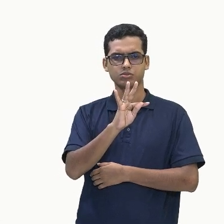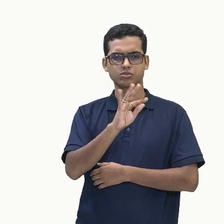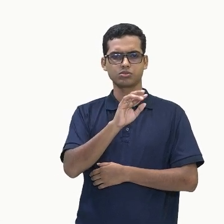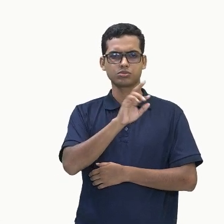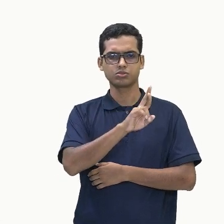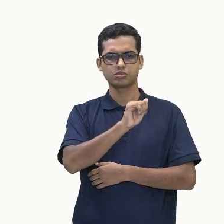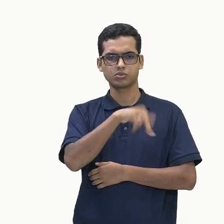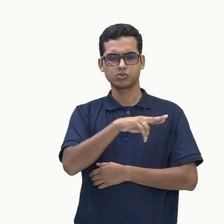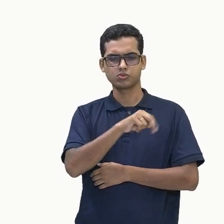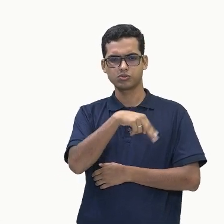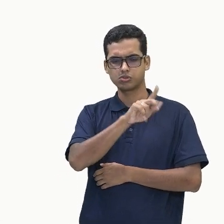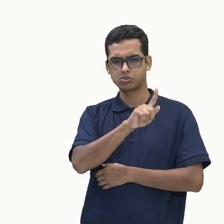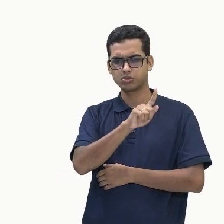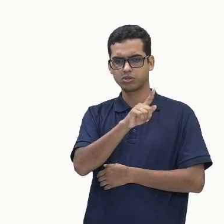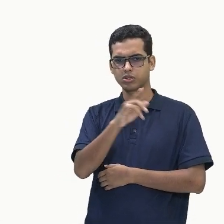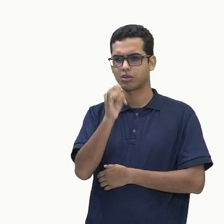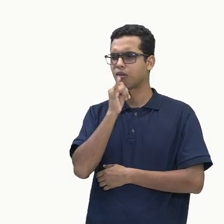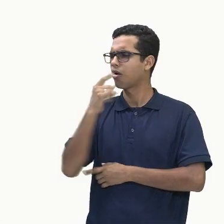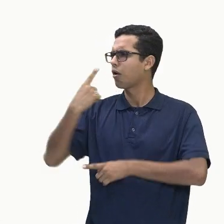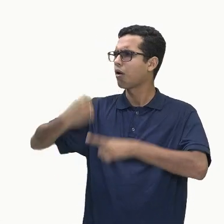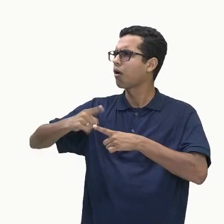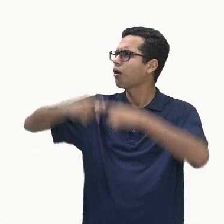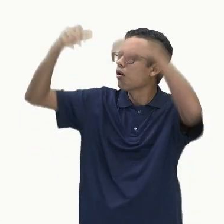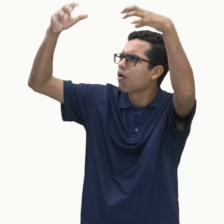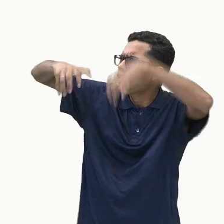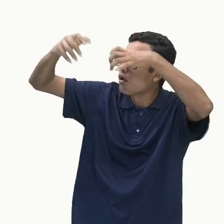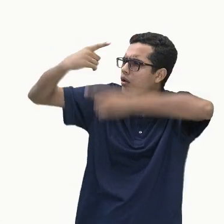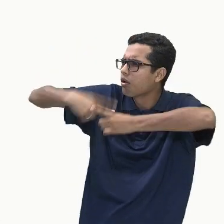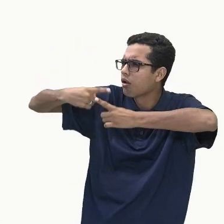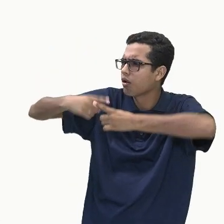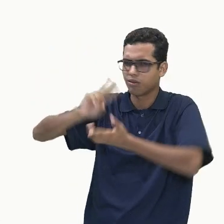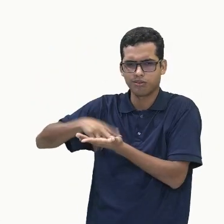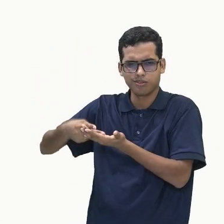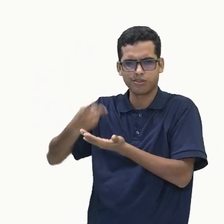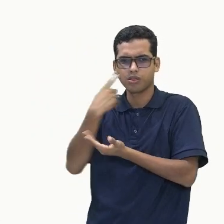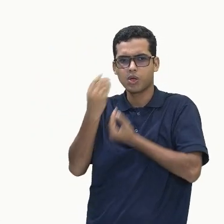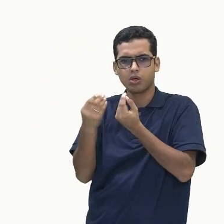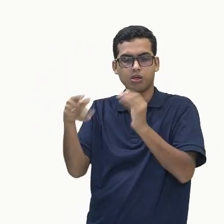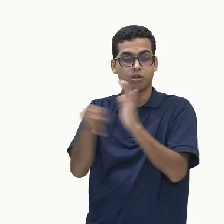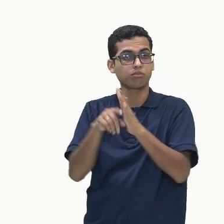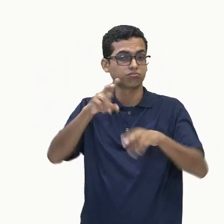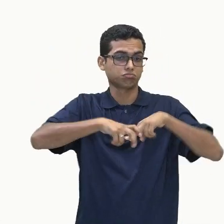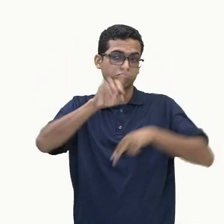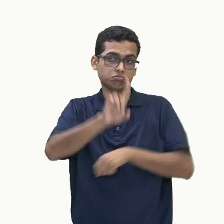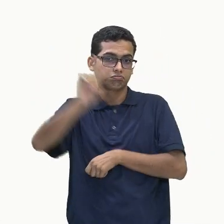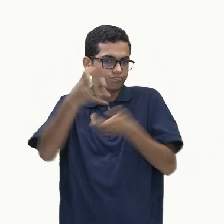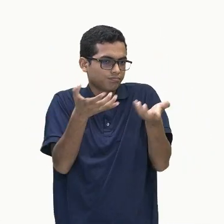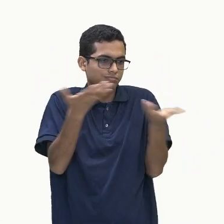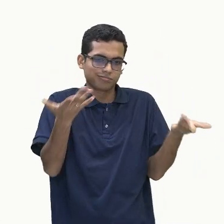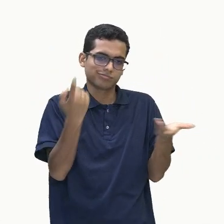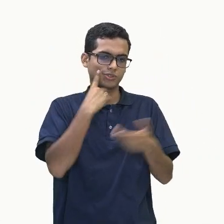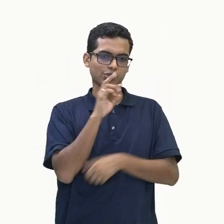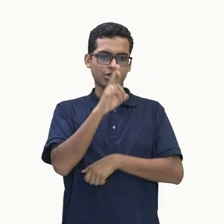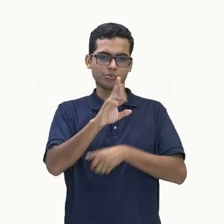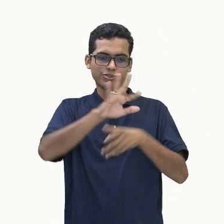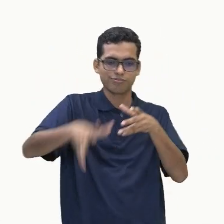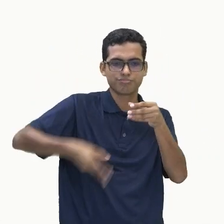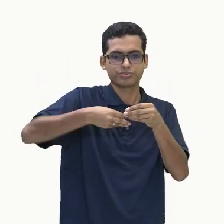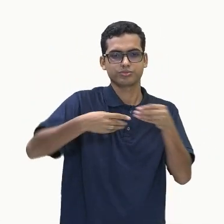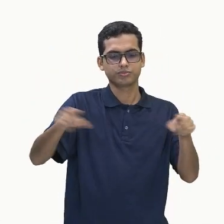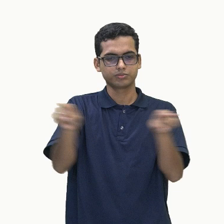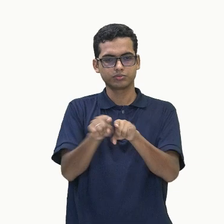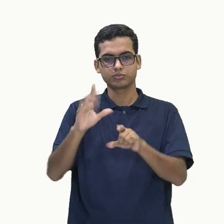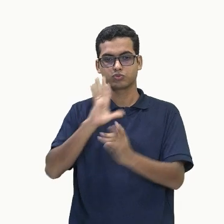né? E a última. How are they traveling? How é como. Traveling é viajando.